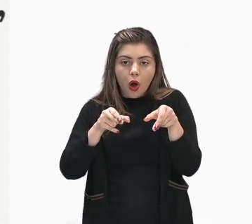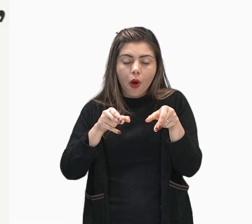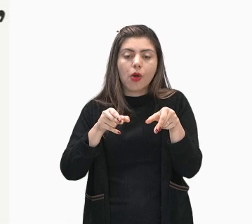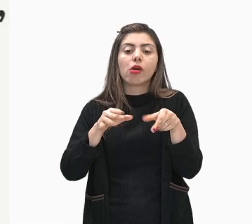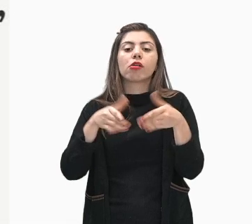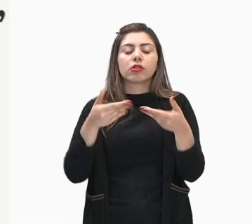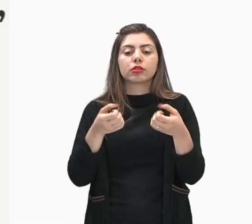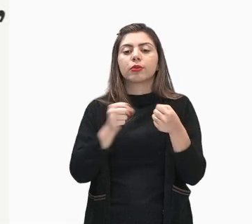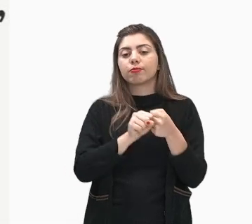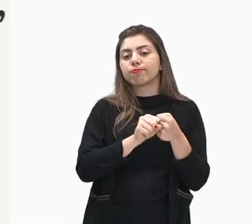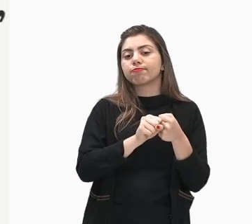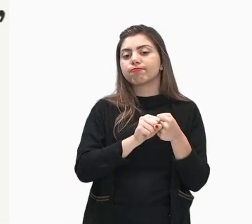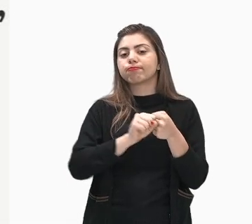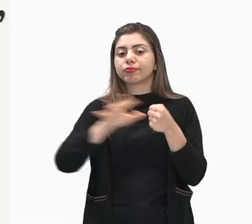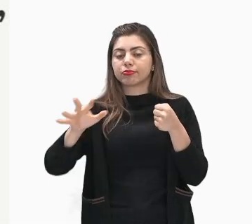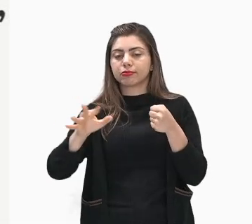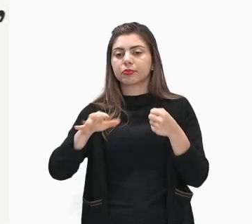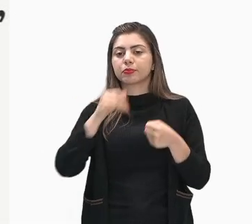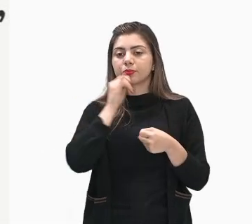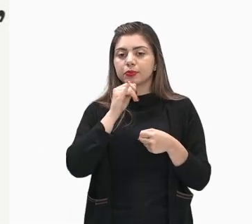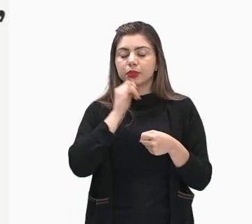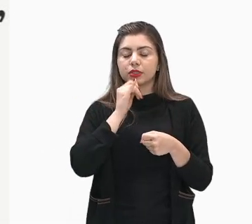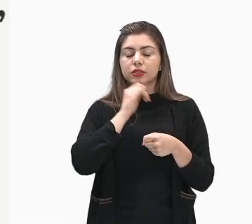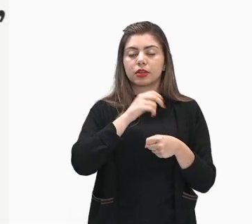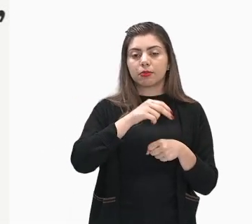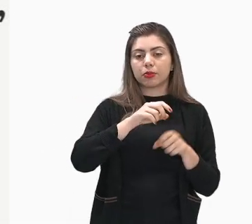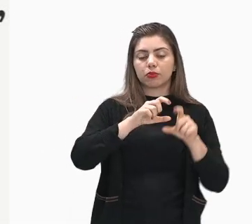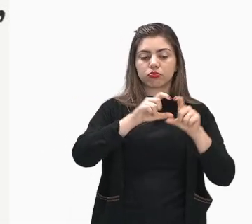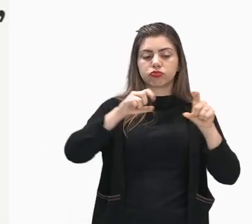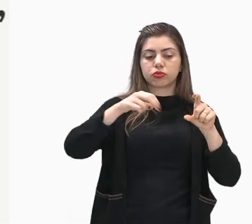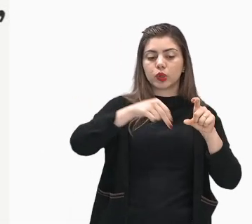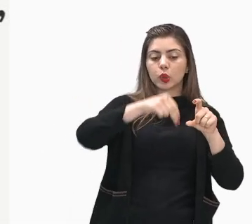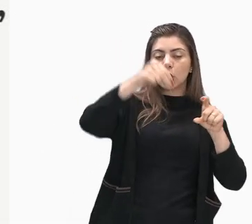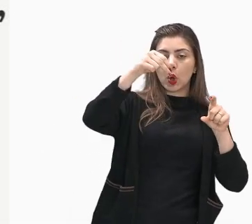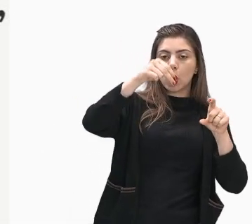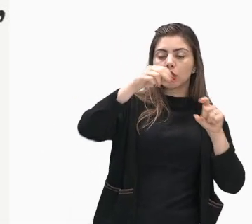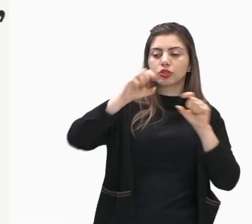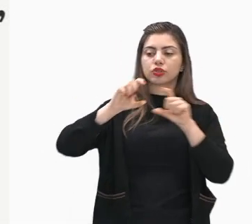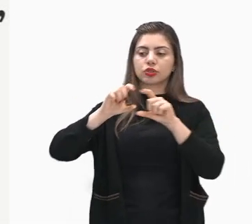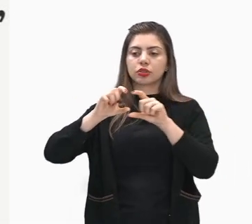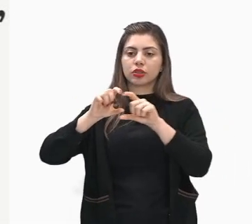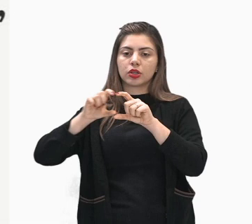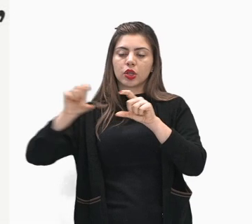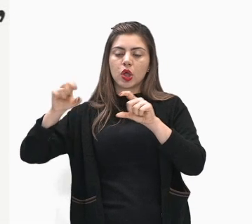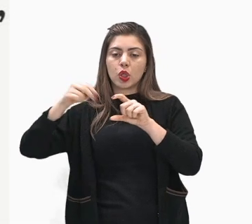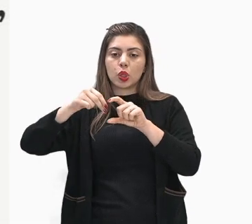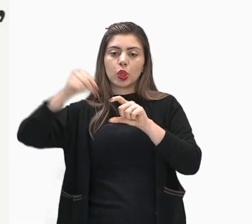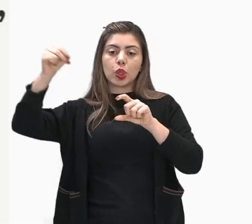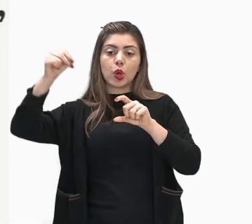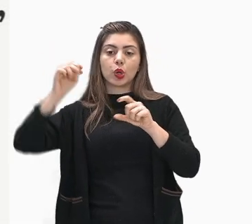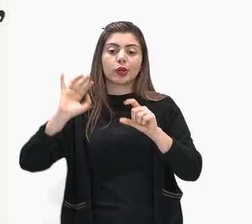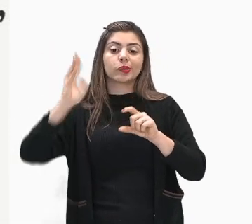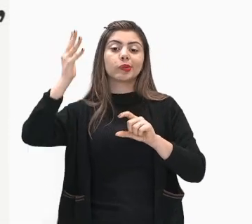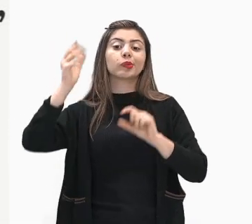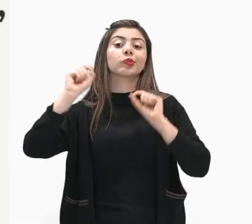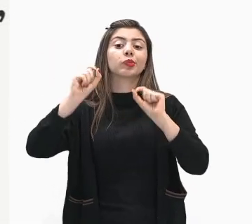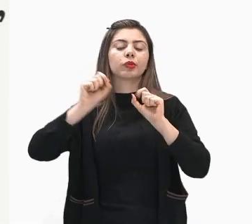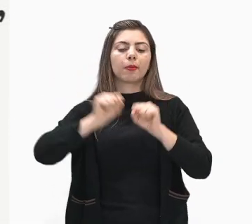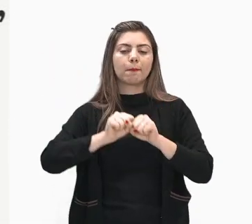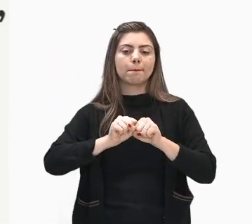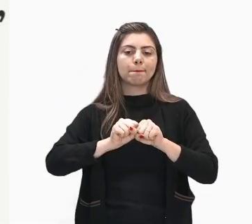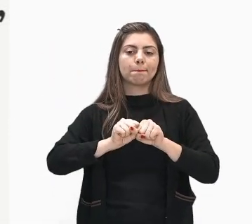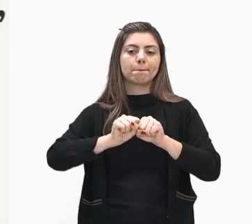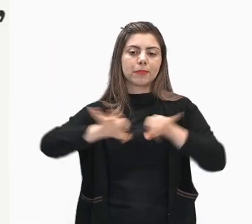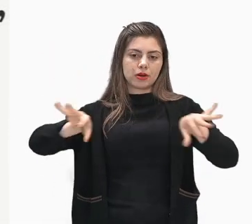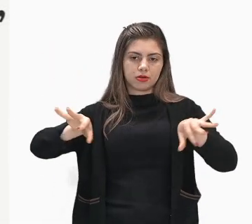se eu pegar o polo norte de um ímã e aproximar do polo norte de outro ímã, olha aqui o que vai acontecer. Vai